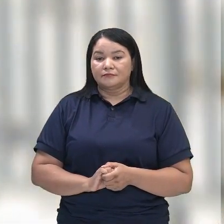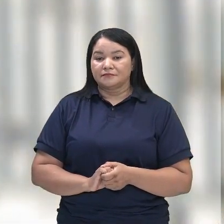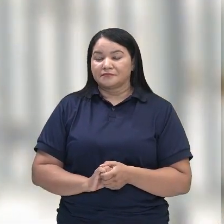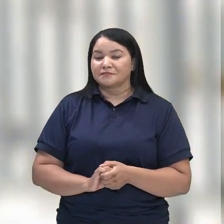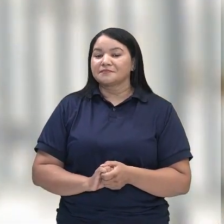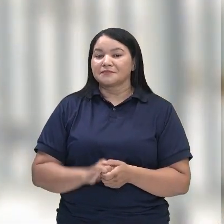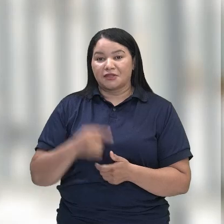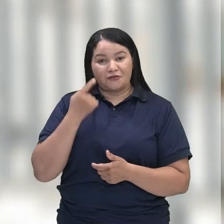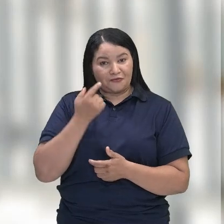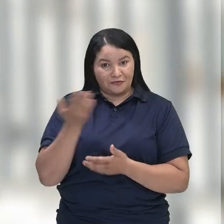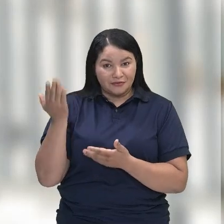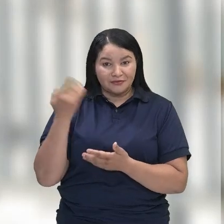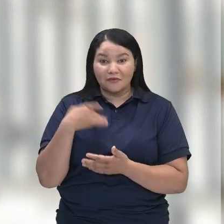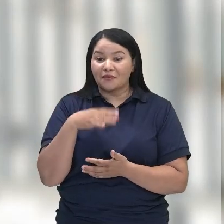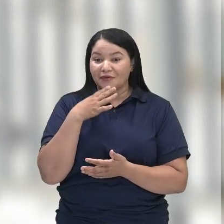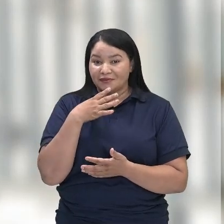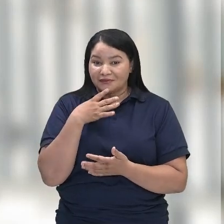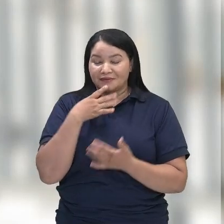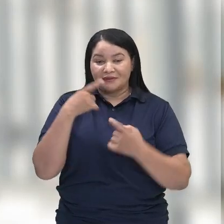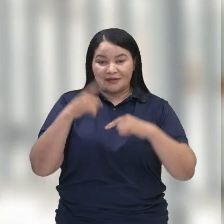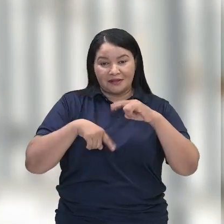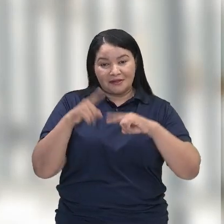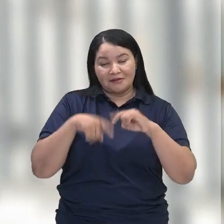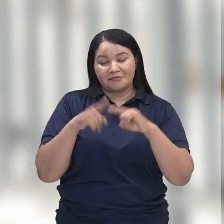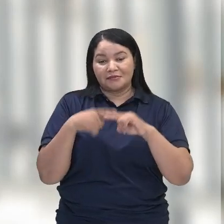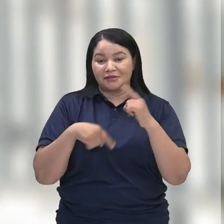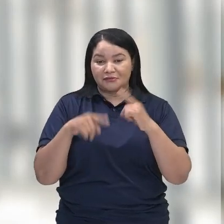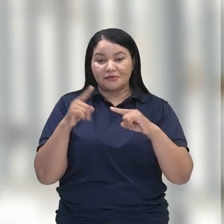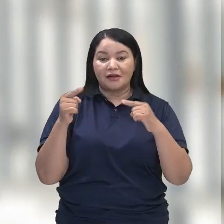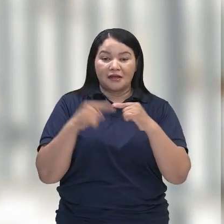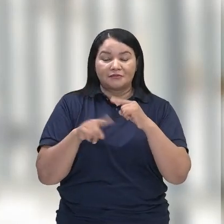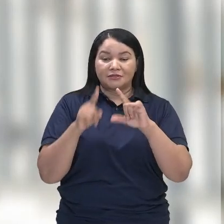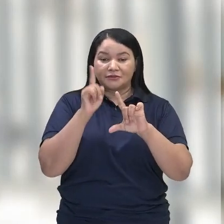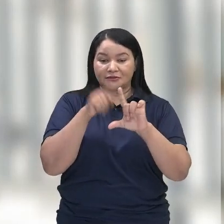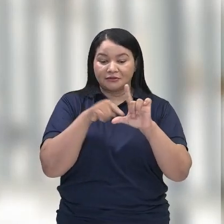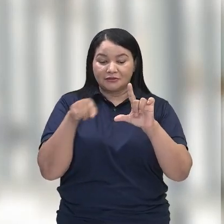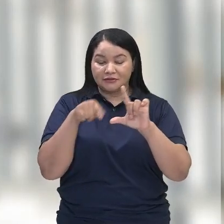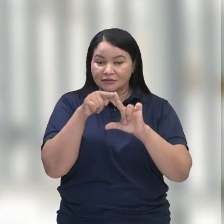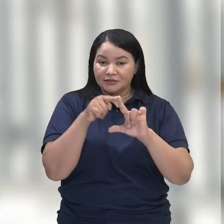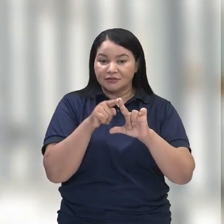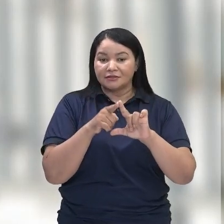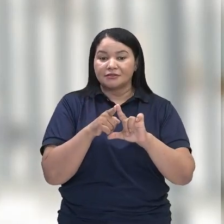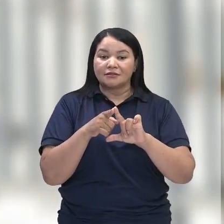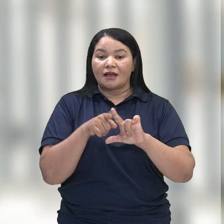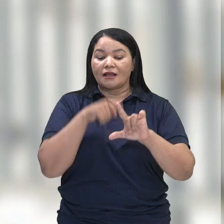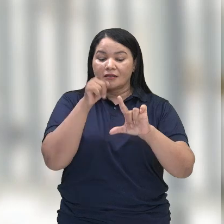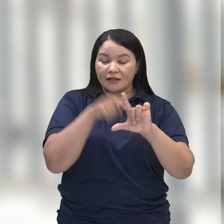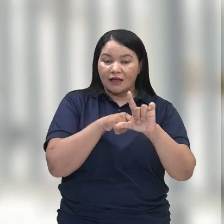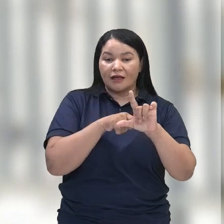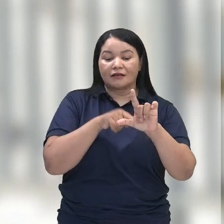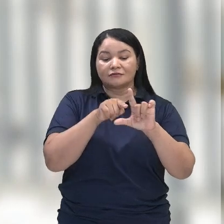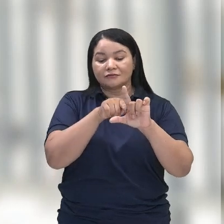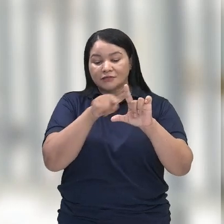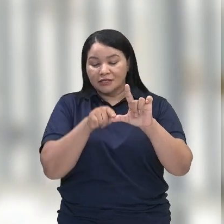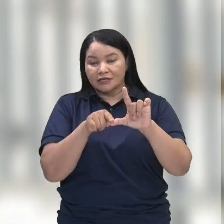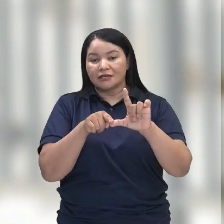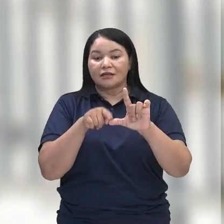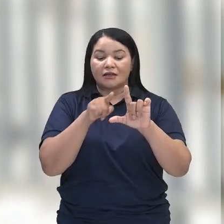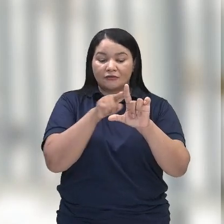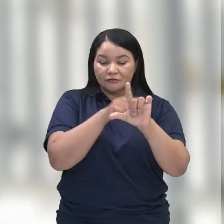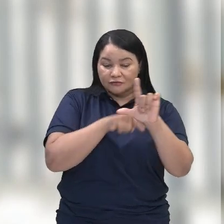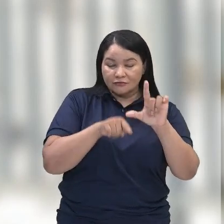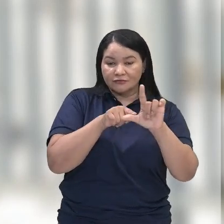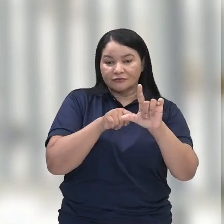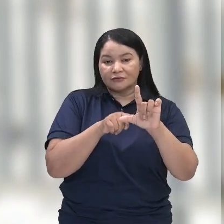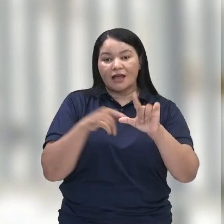Pronto, acabamos de conhecer aí os elementos de um triângulo. Lados, vértices, ângulos internos e ângulos externos, e eu quero chamar a atenção